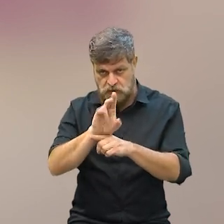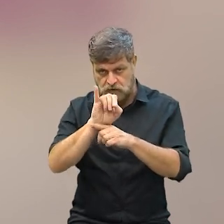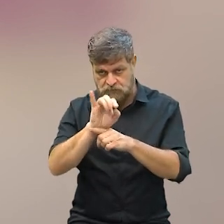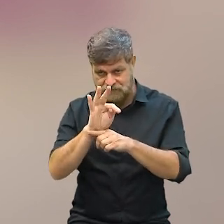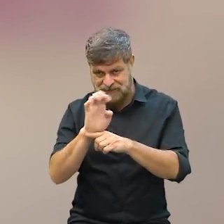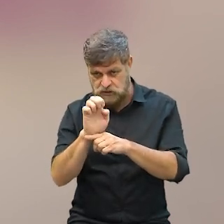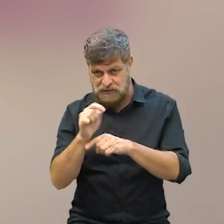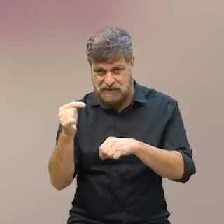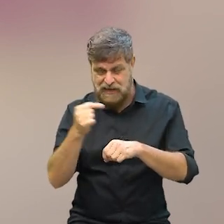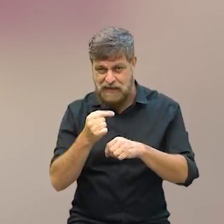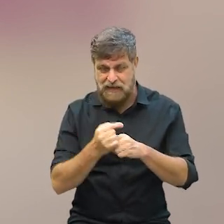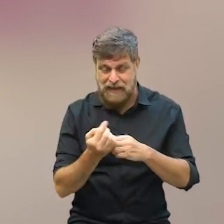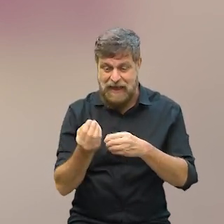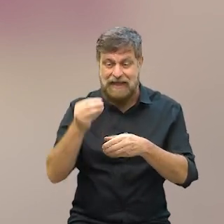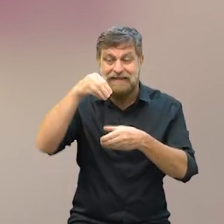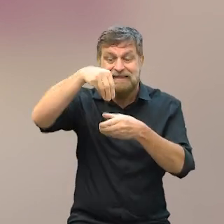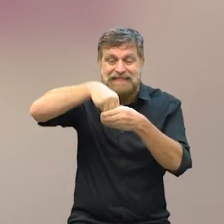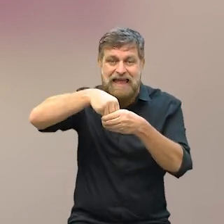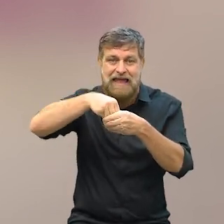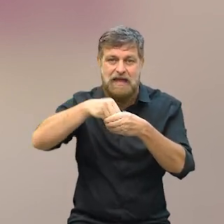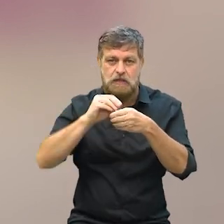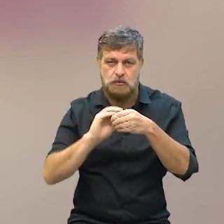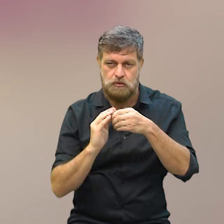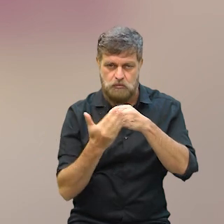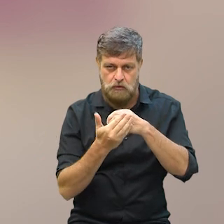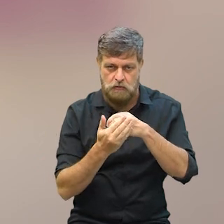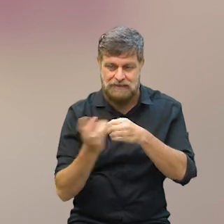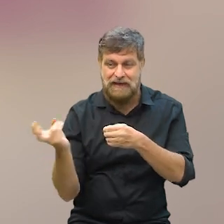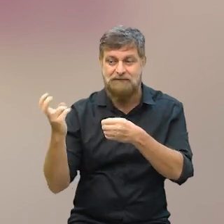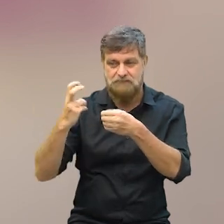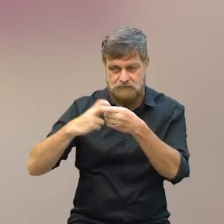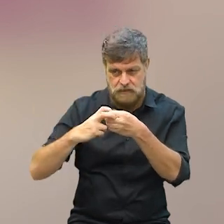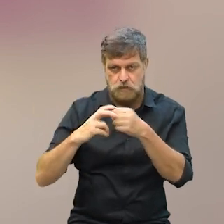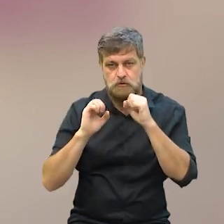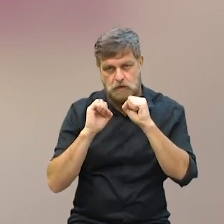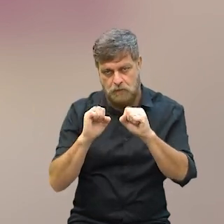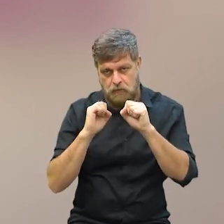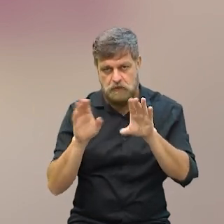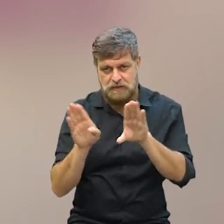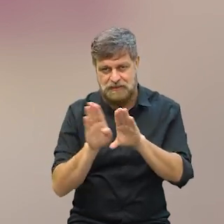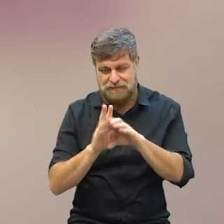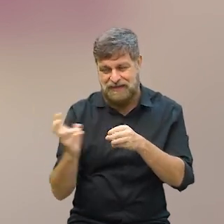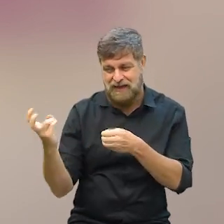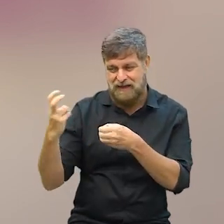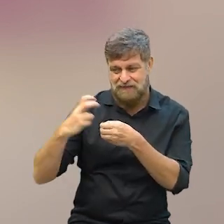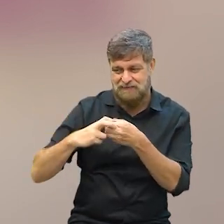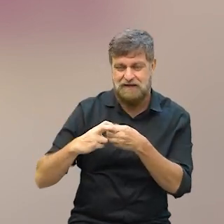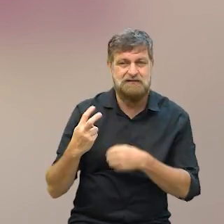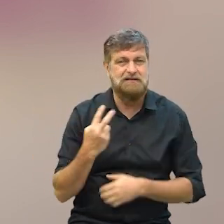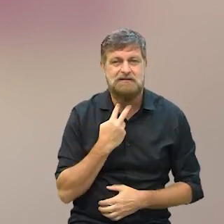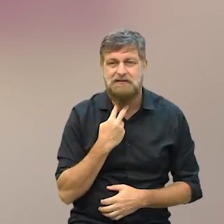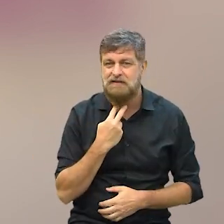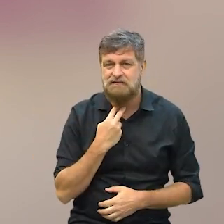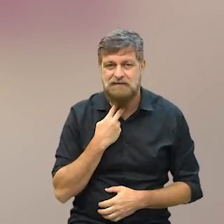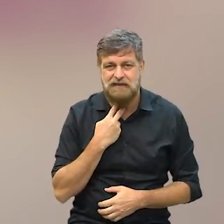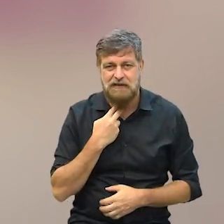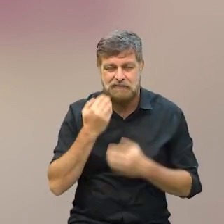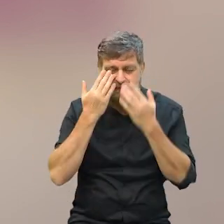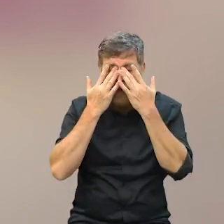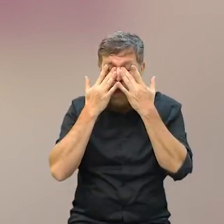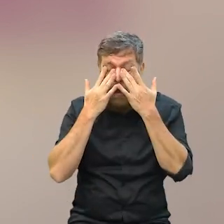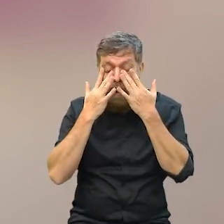na conjuntiva, então é dentro do olho. Então pode ser viral, né, por vírus. Quando é por vírus, você não tem